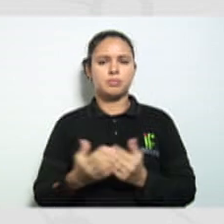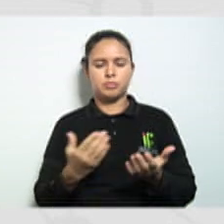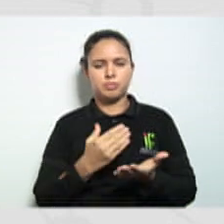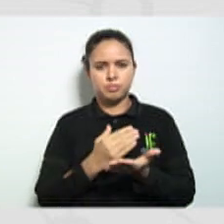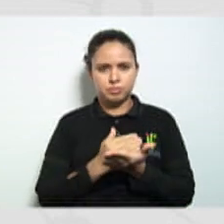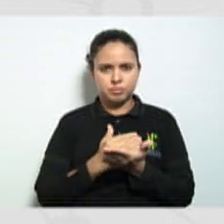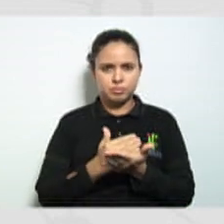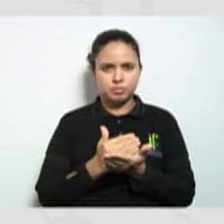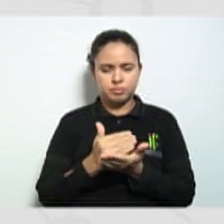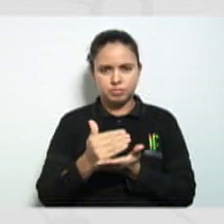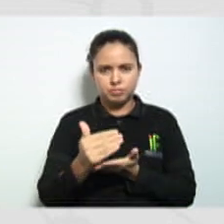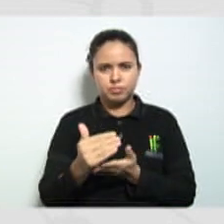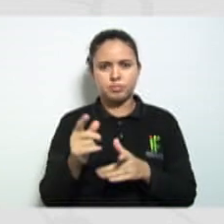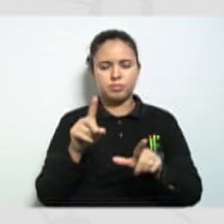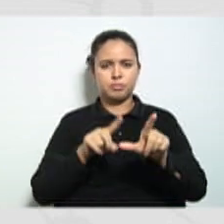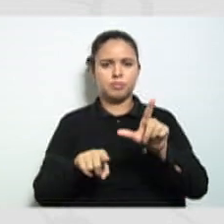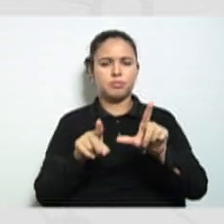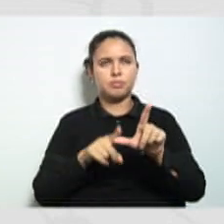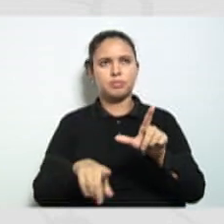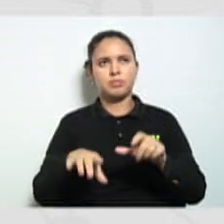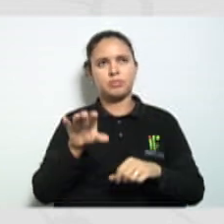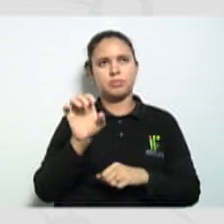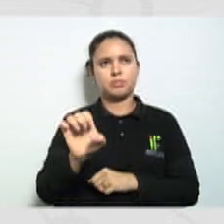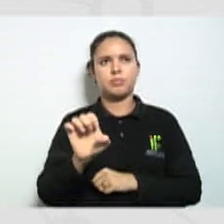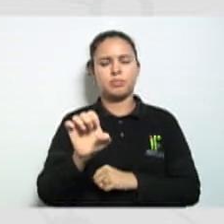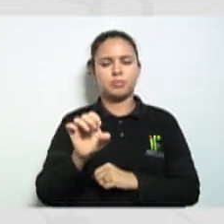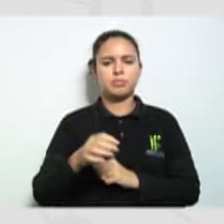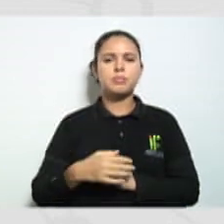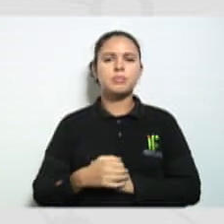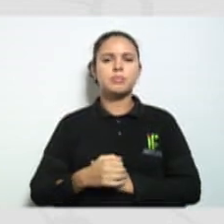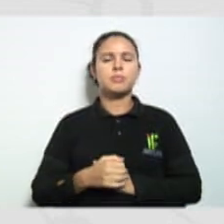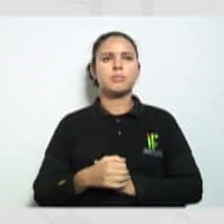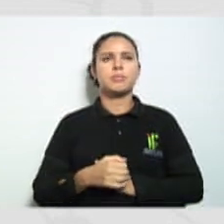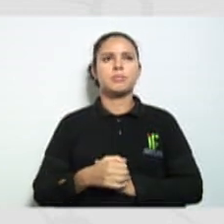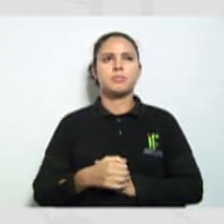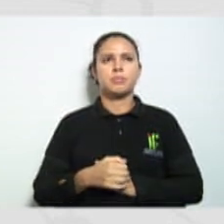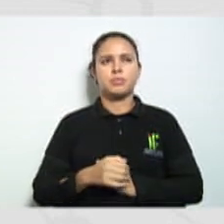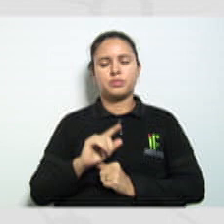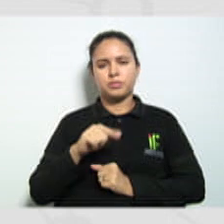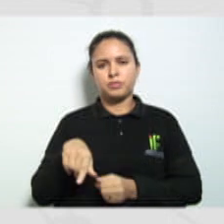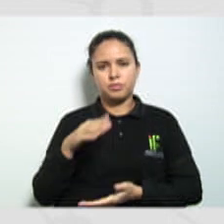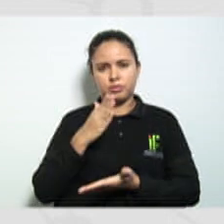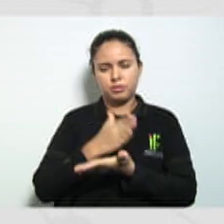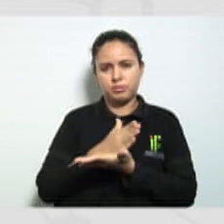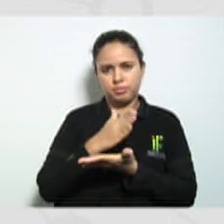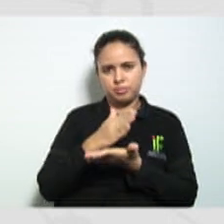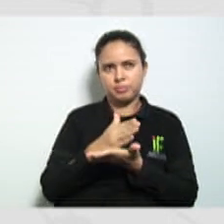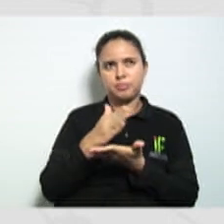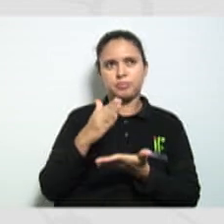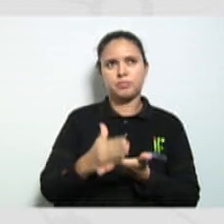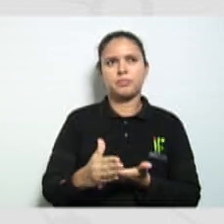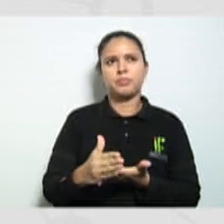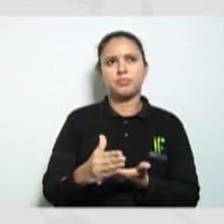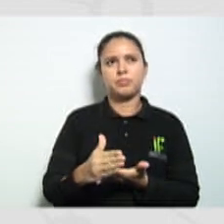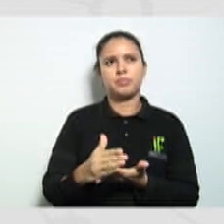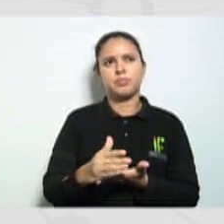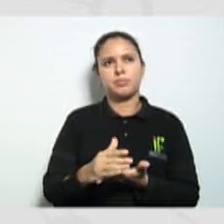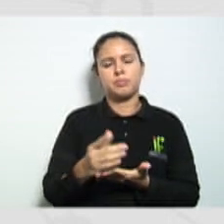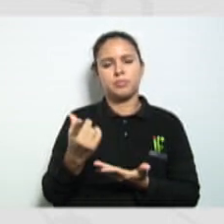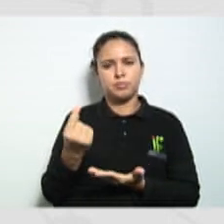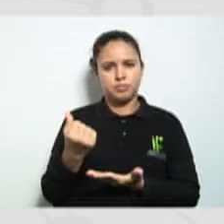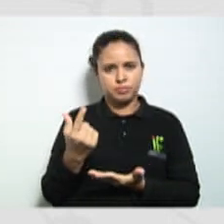pela letra E. Então, nós temos aqui, disse que foi a prazo. Se foi a prazo, o dinheiro